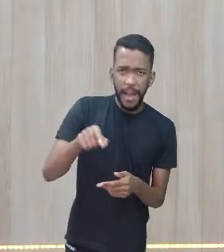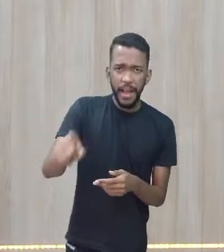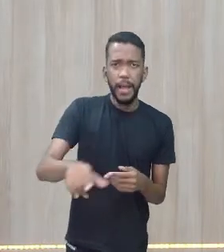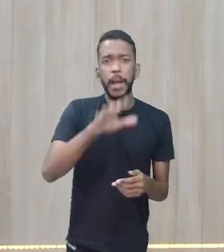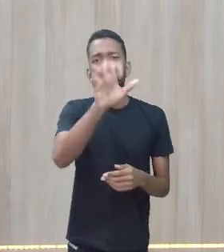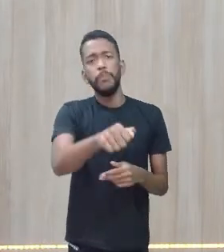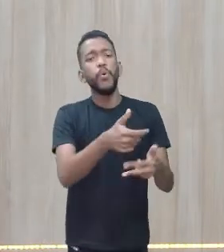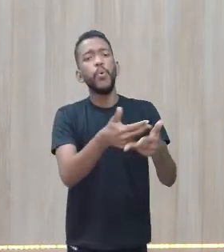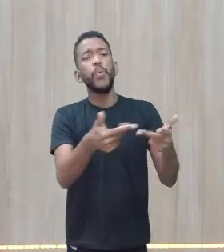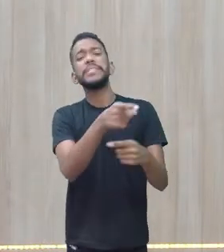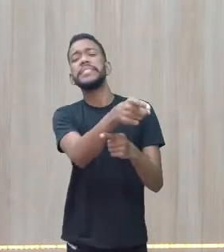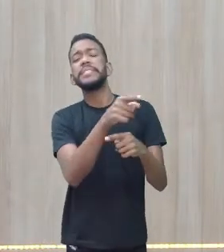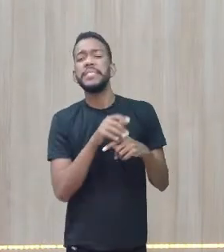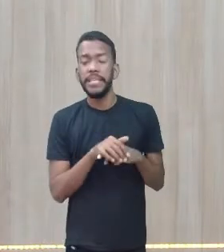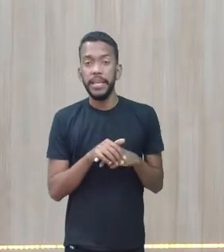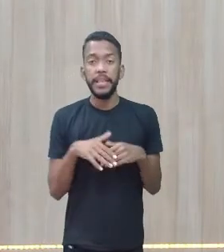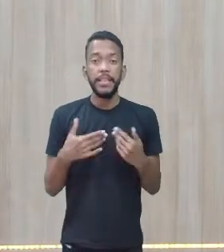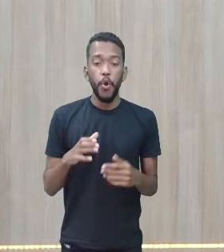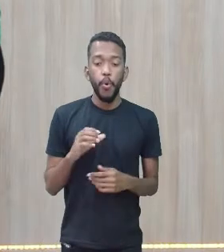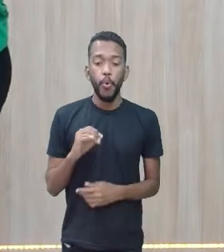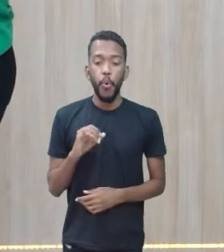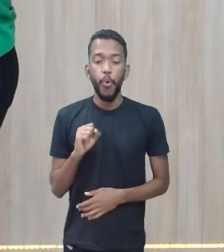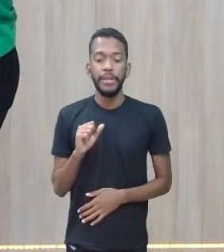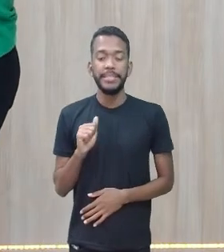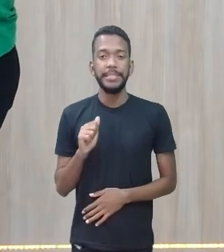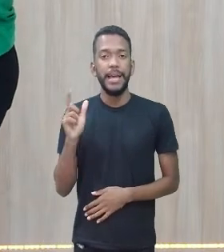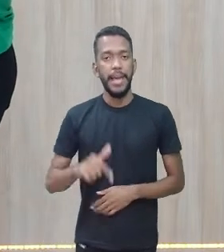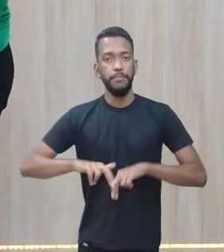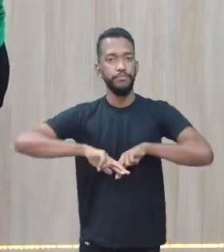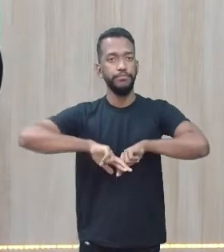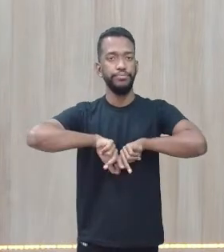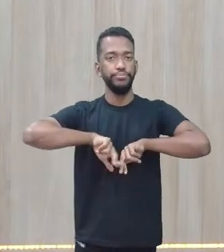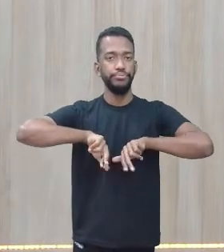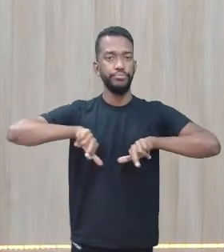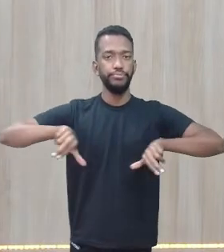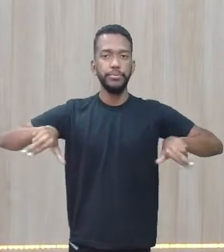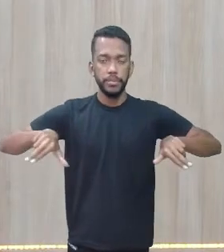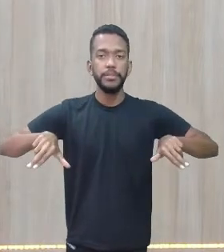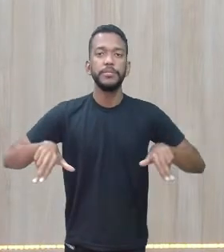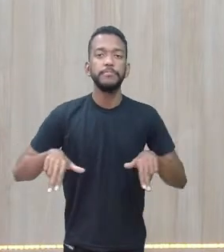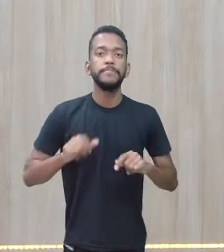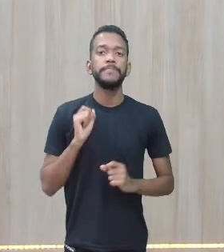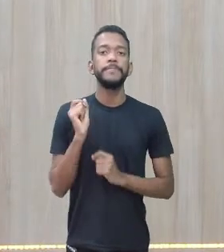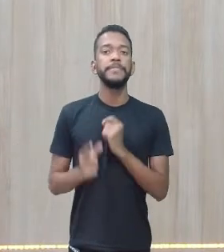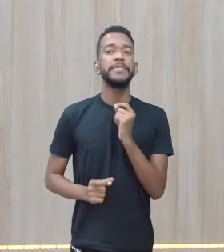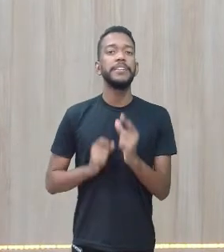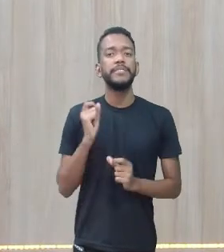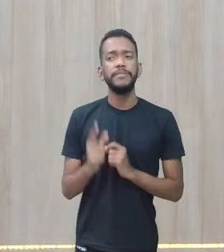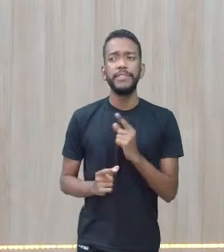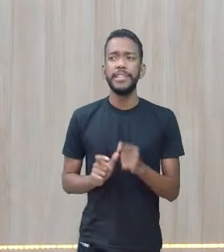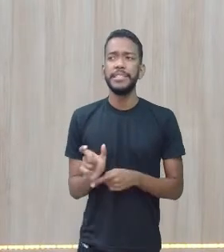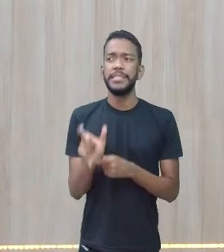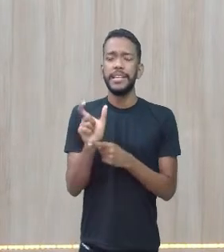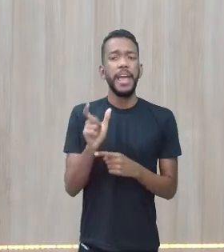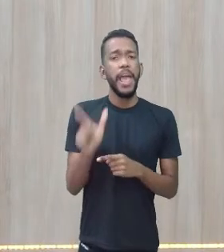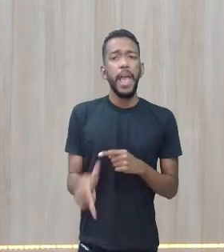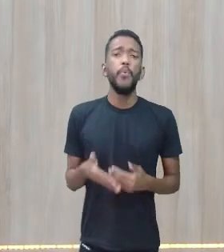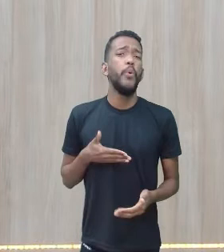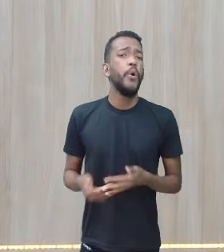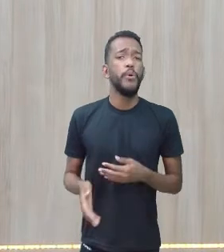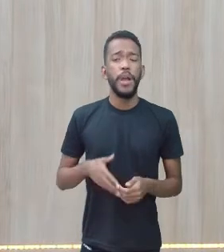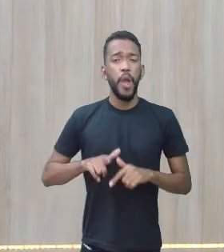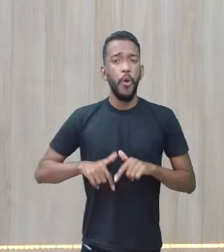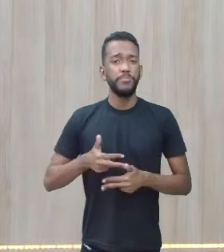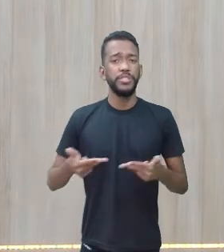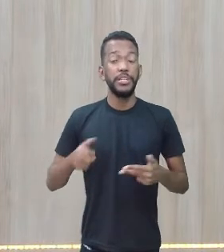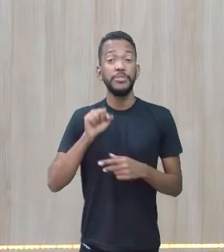essa coisinha aí. Então, essa é uma palavra multiuso, que muitas vezes o sentido é qualquer objeto. Então,